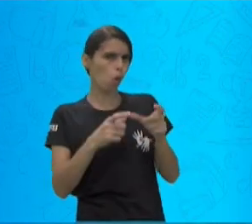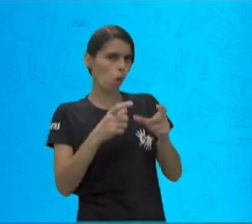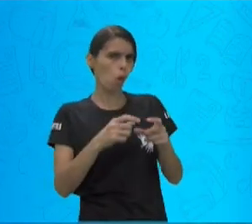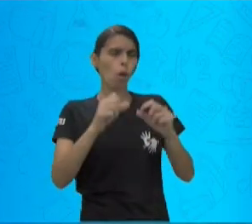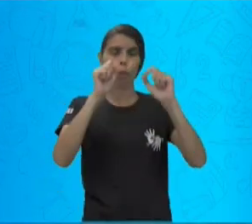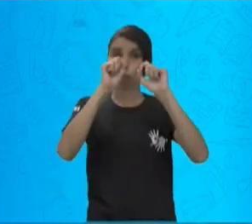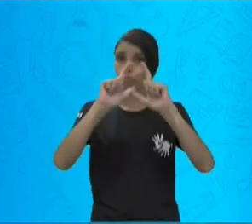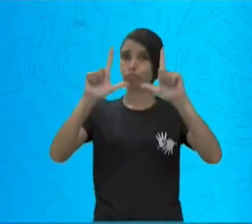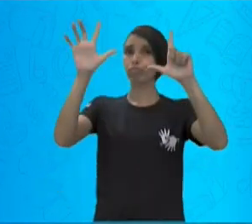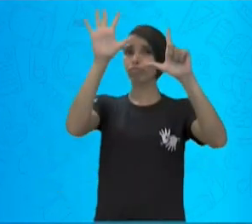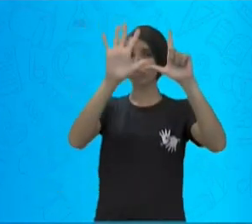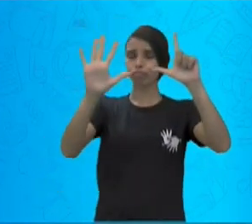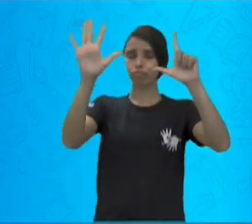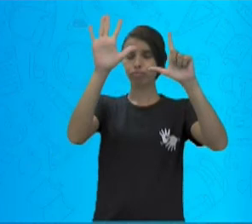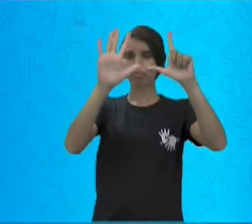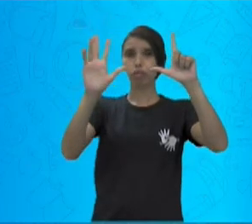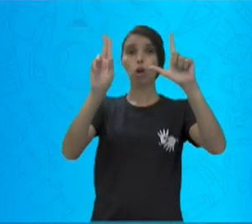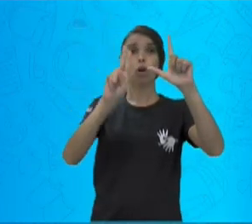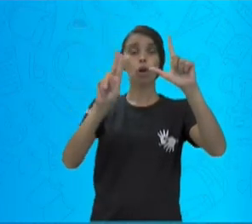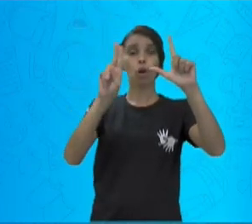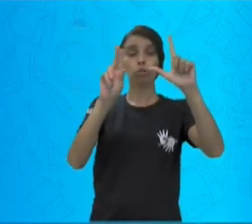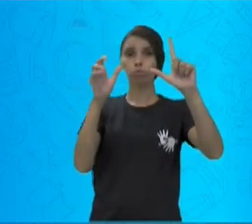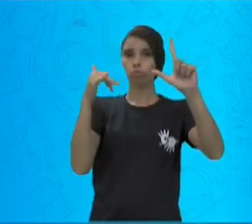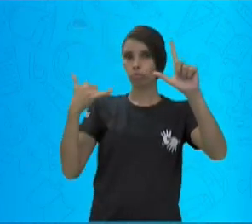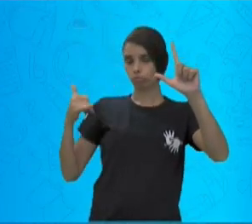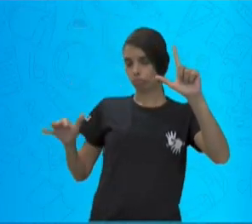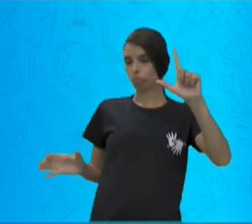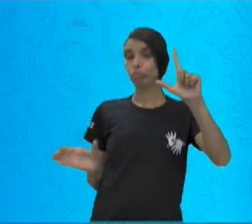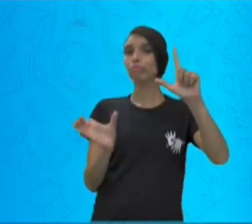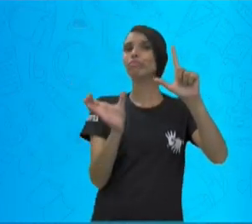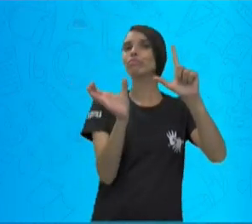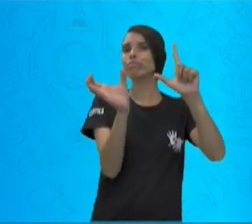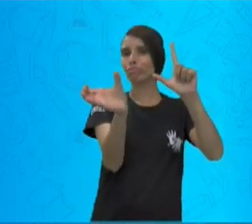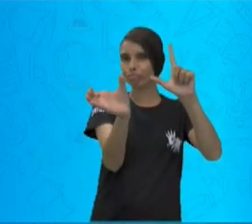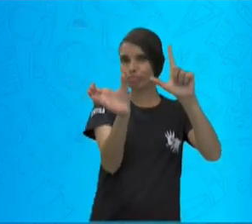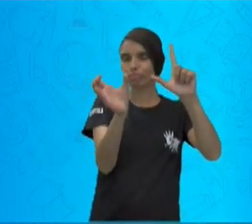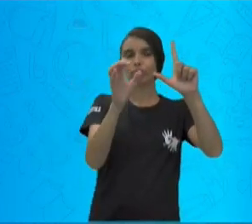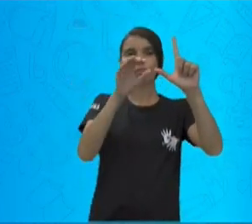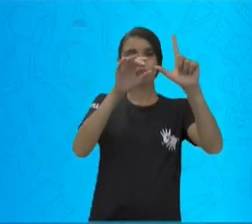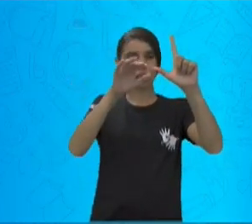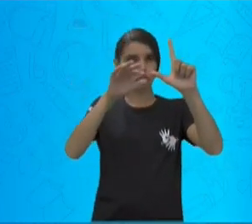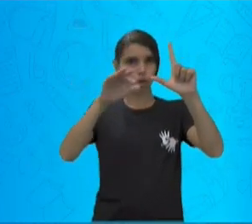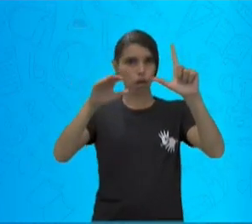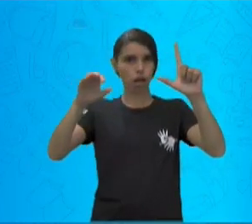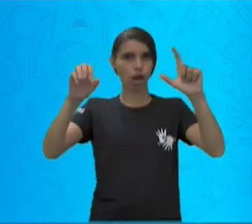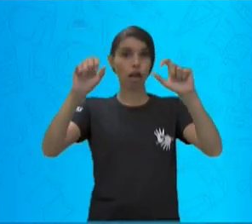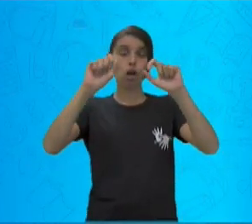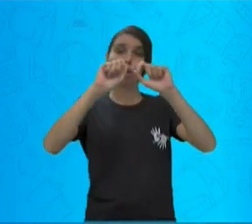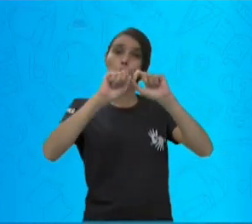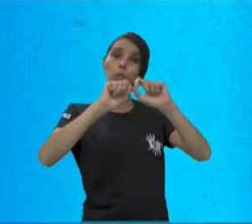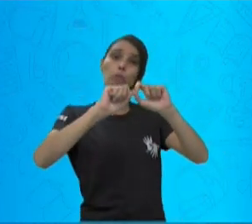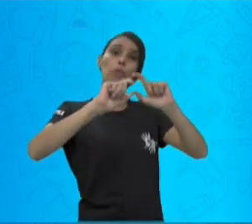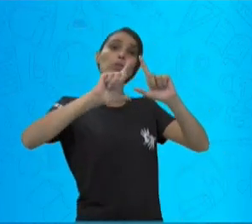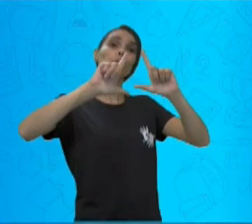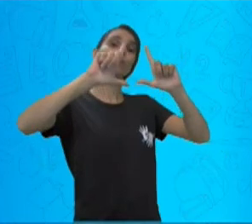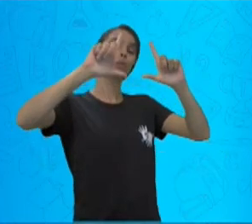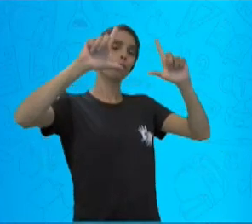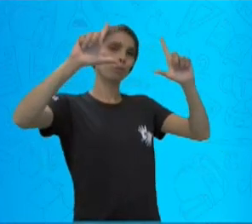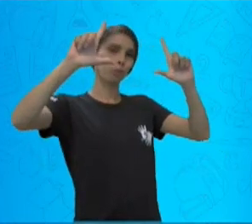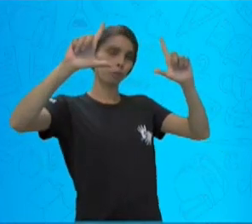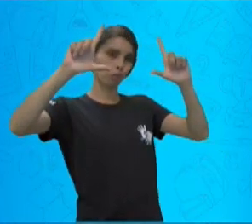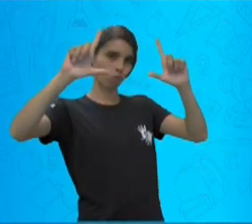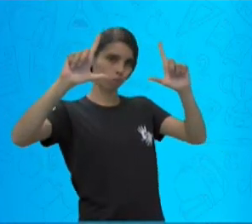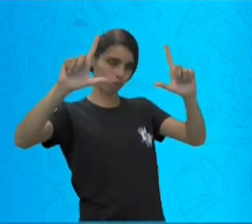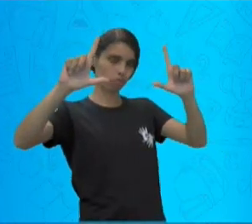plataforma de educação continuada da smed gv oi e para facilitar ainda mais basta apontar a câmera do seu celular